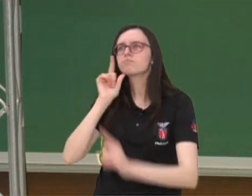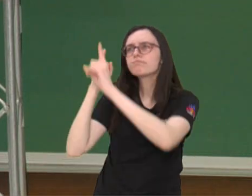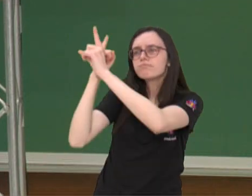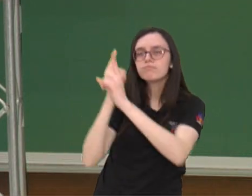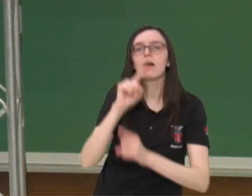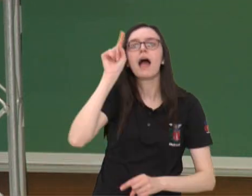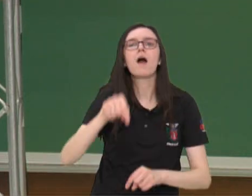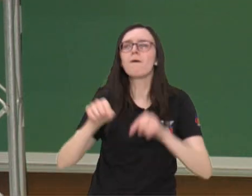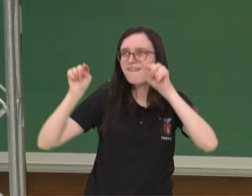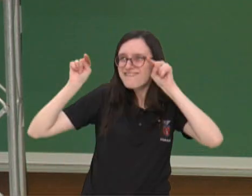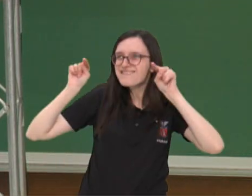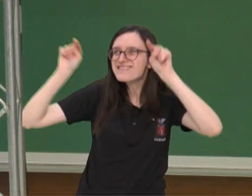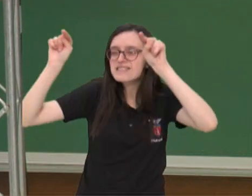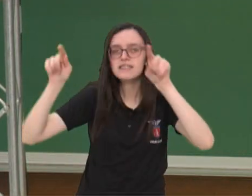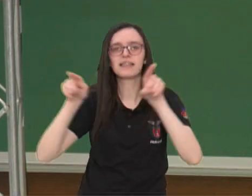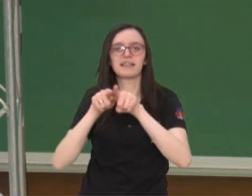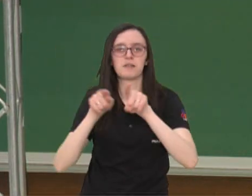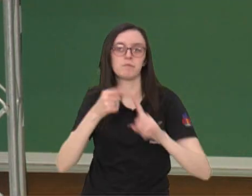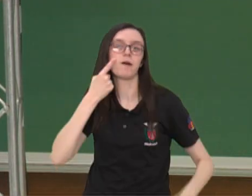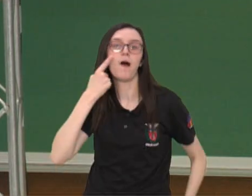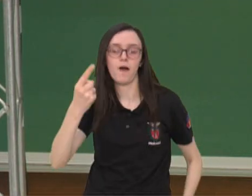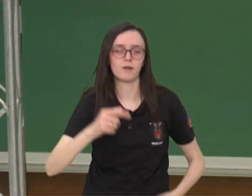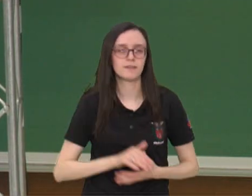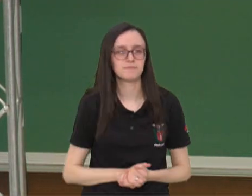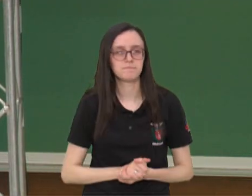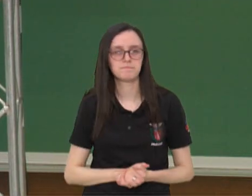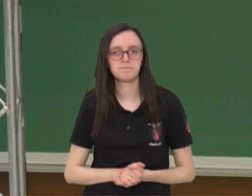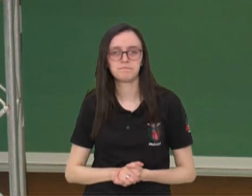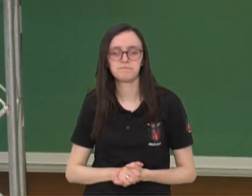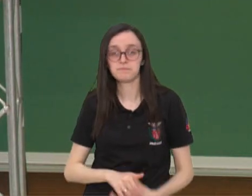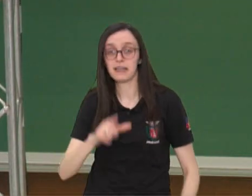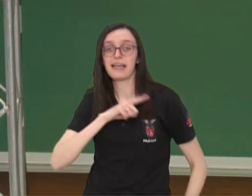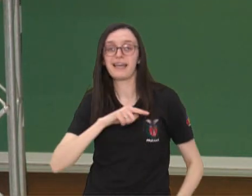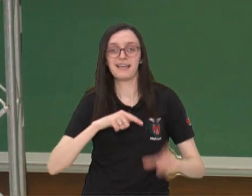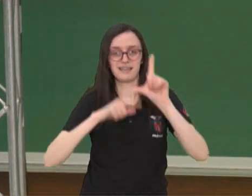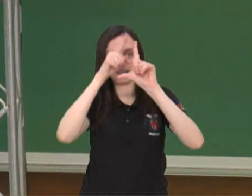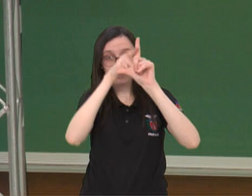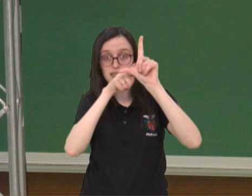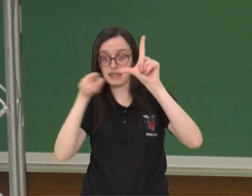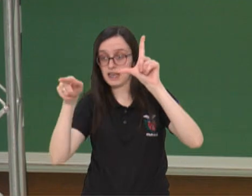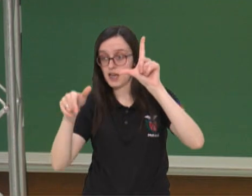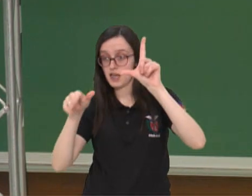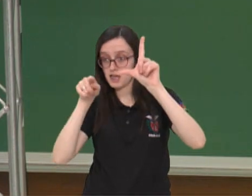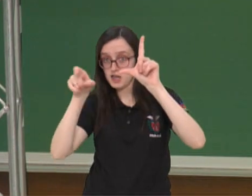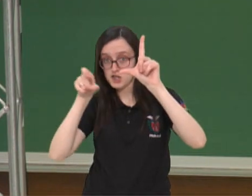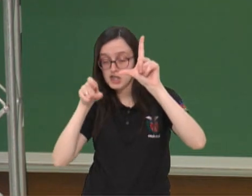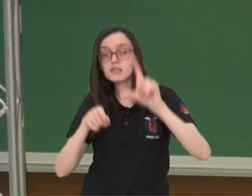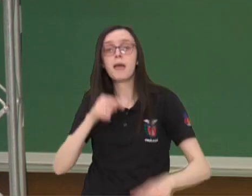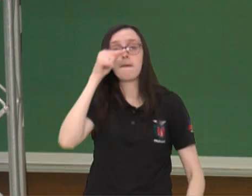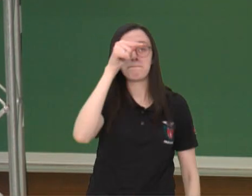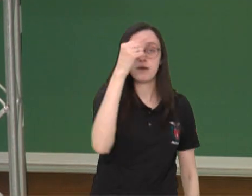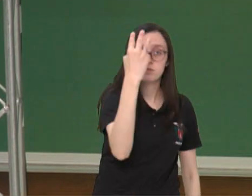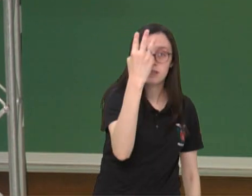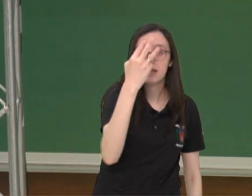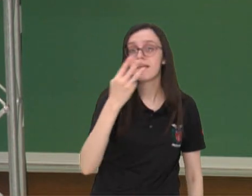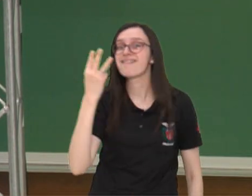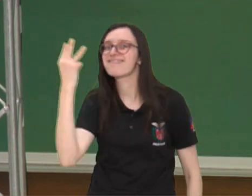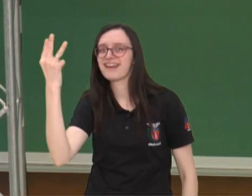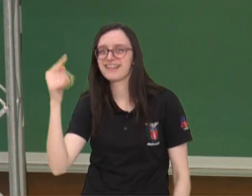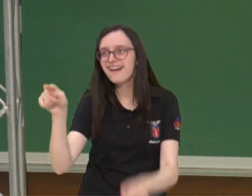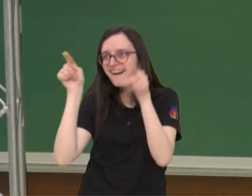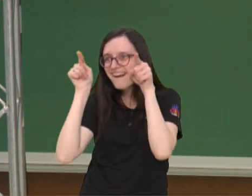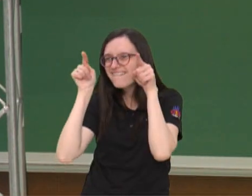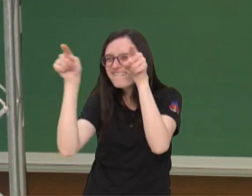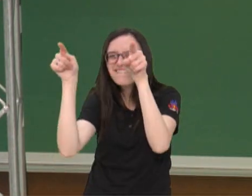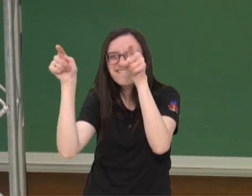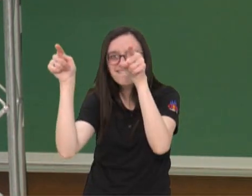as raízes da função. Ela intercepta o eixo x em menos 3 e em 3. São as duas